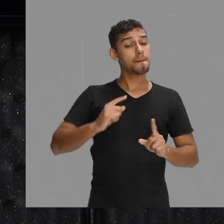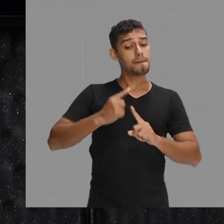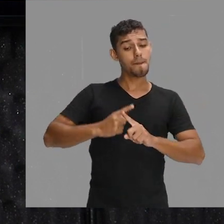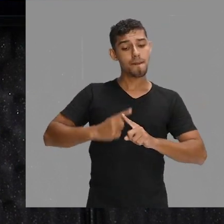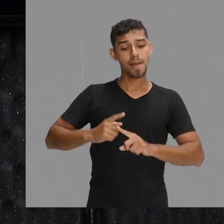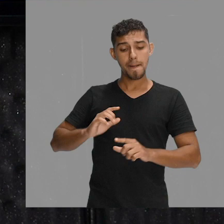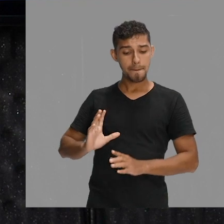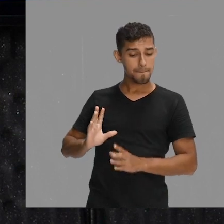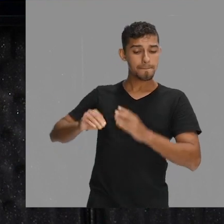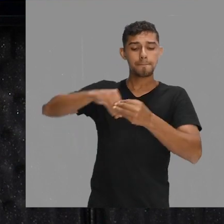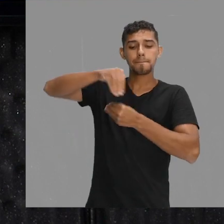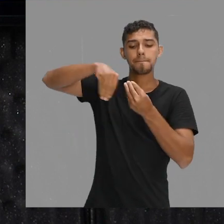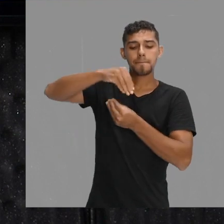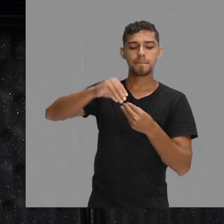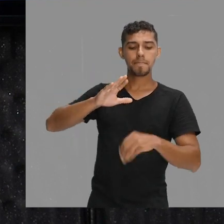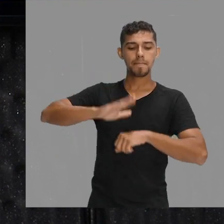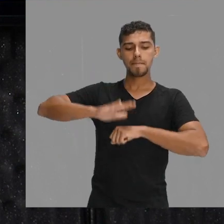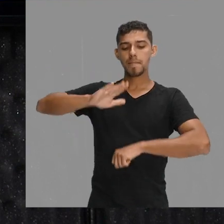soluto.